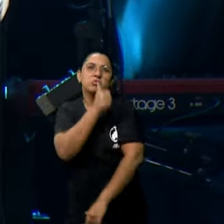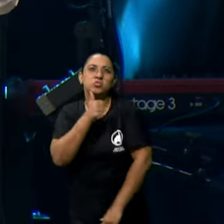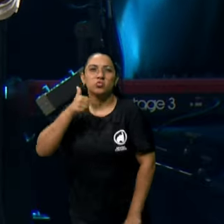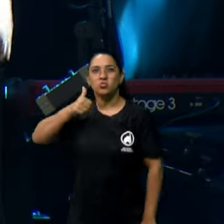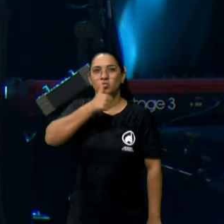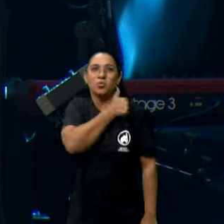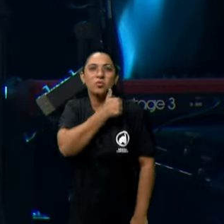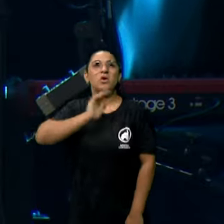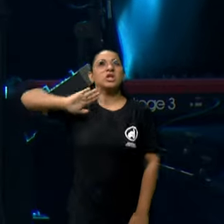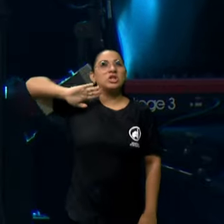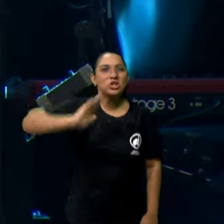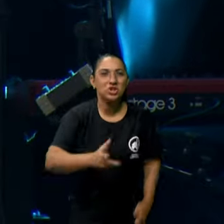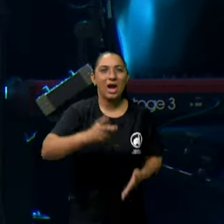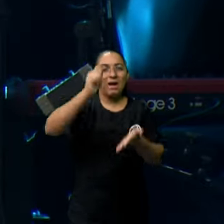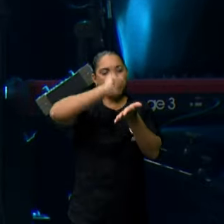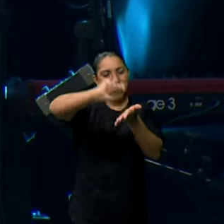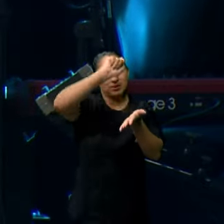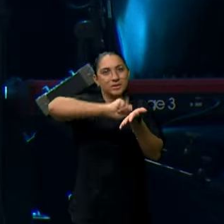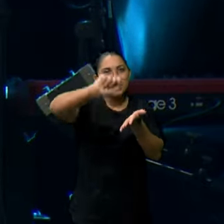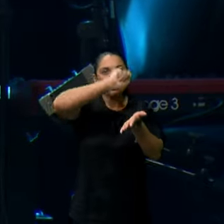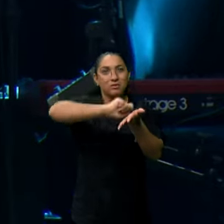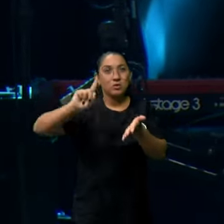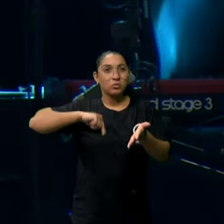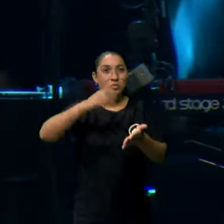escreveu Amém acredita